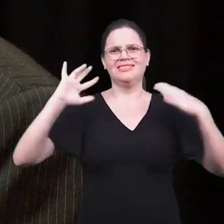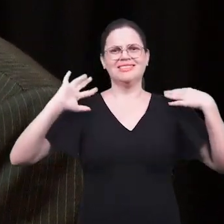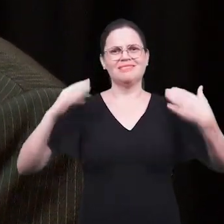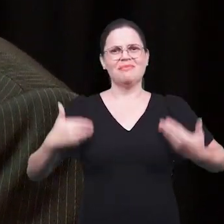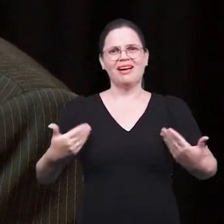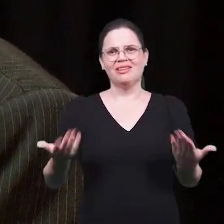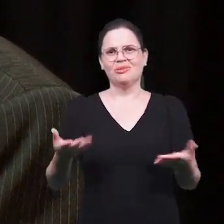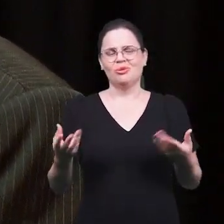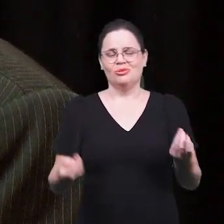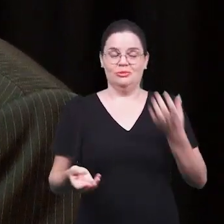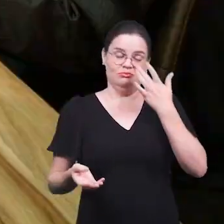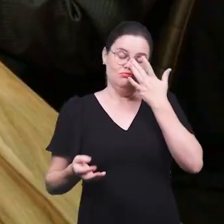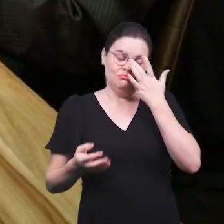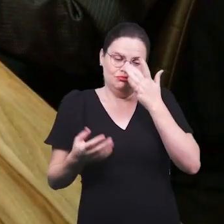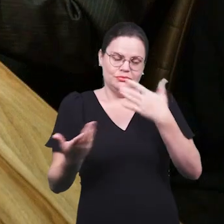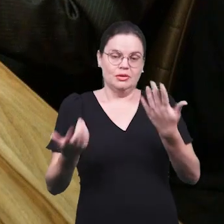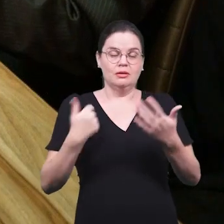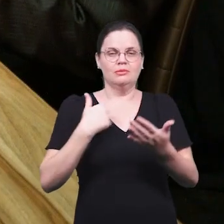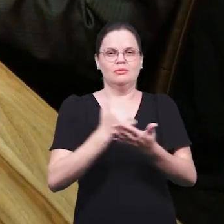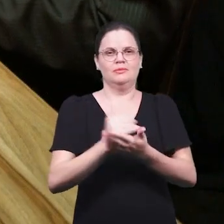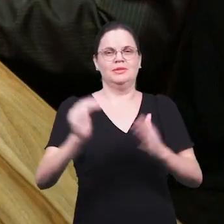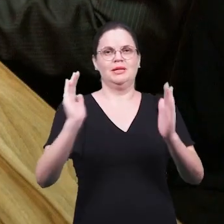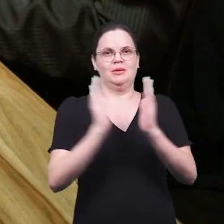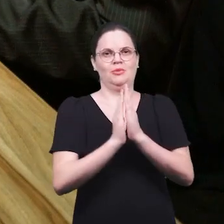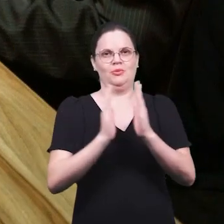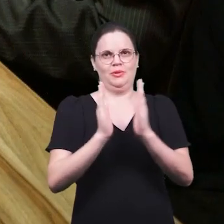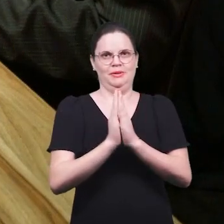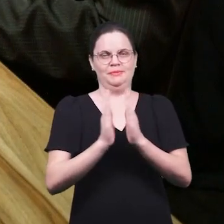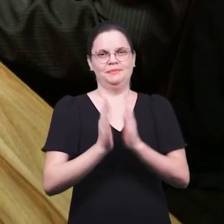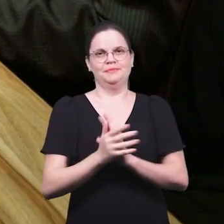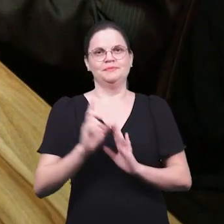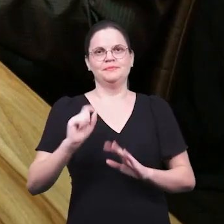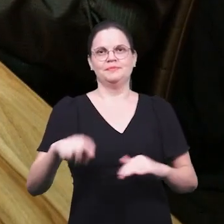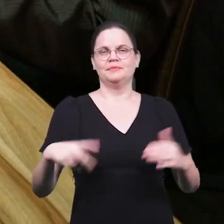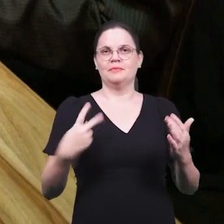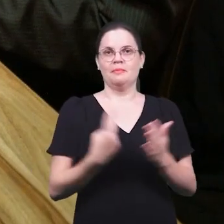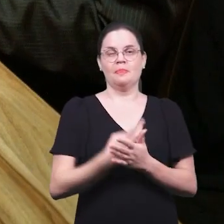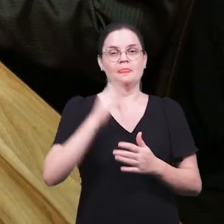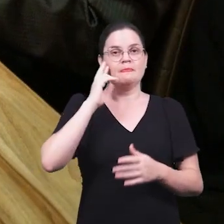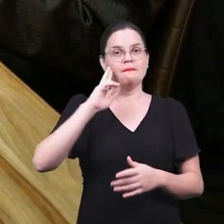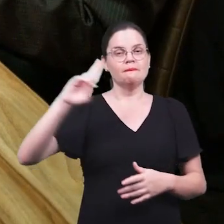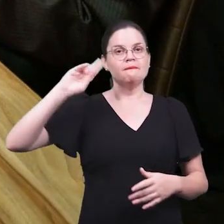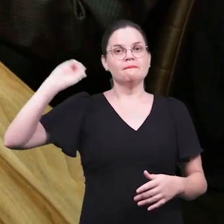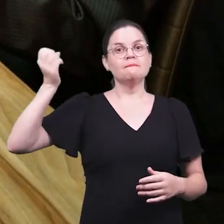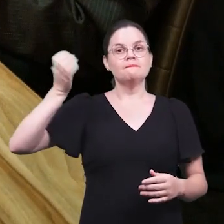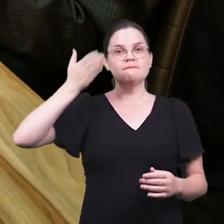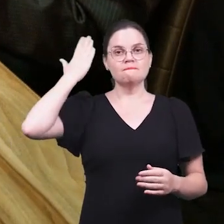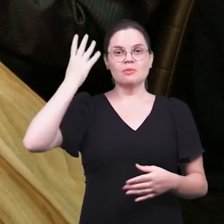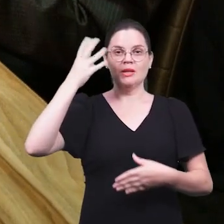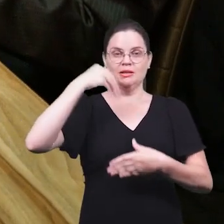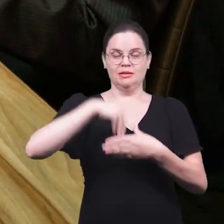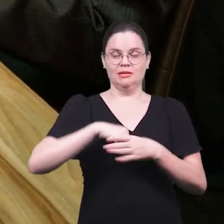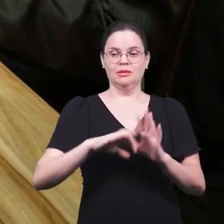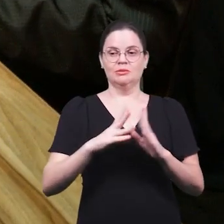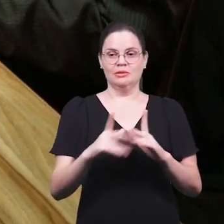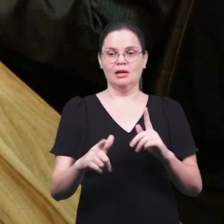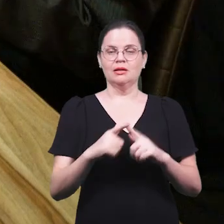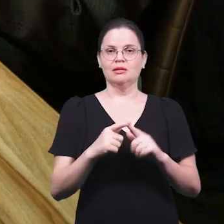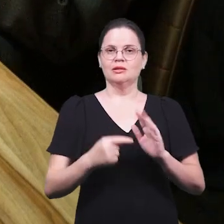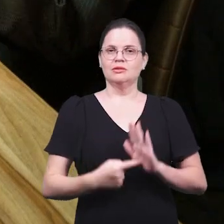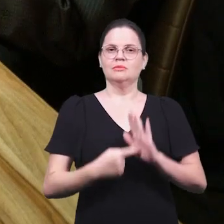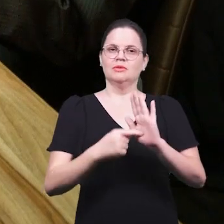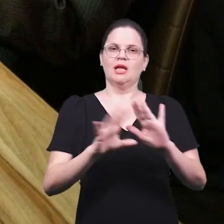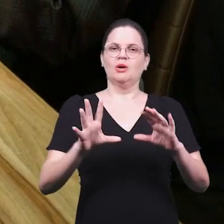nessa posição, imagina no concurso dessa envergadura. Exato. E aí comecei a orar. E o Senhor começou, Júlio, então,